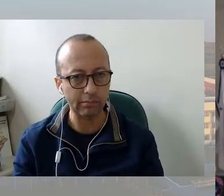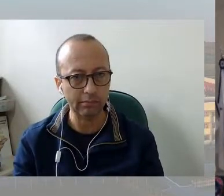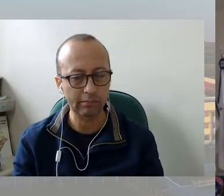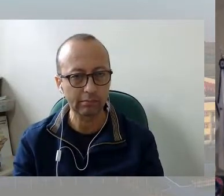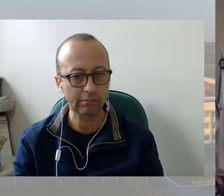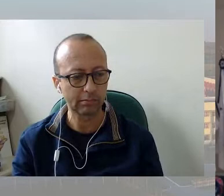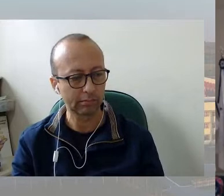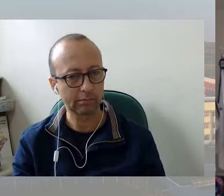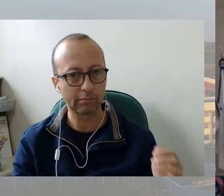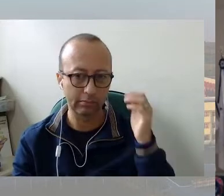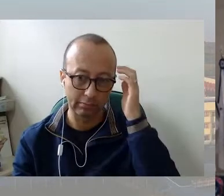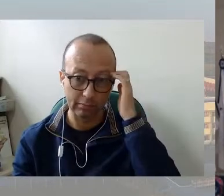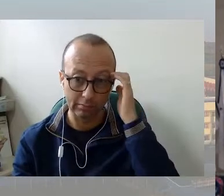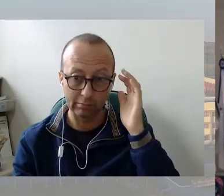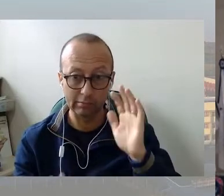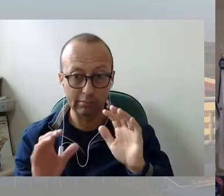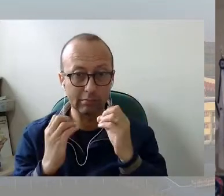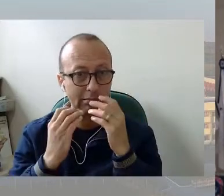Boa tarde, colegas.